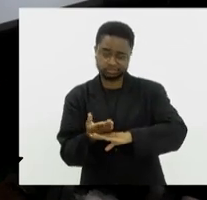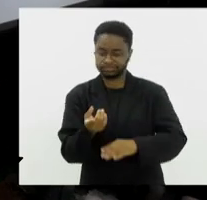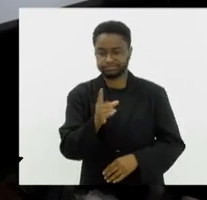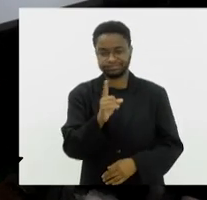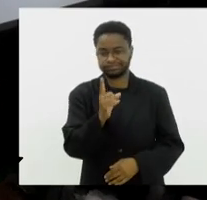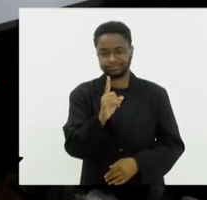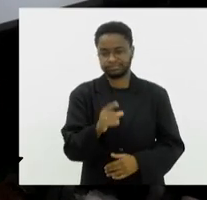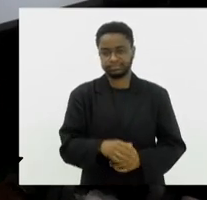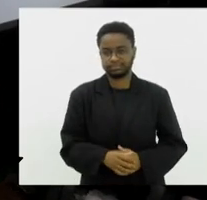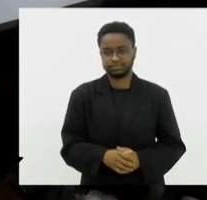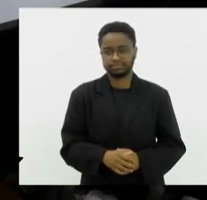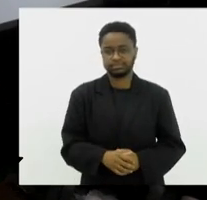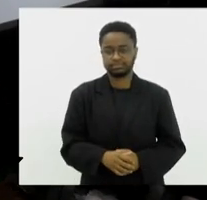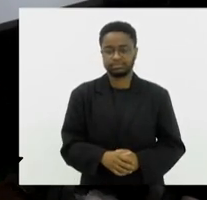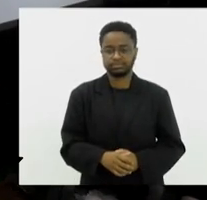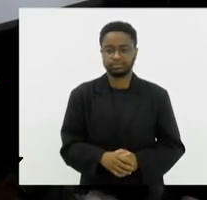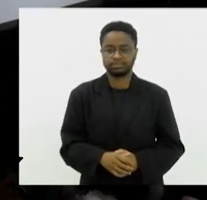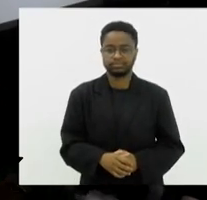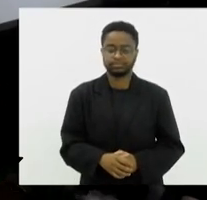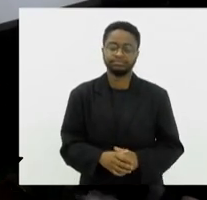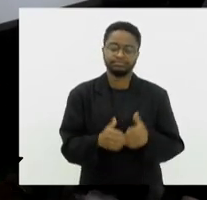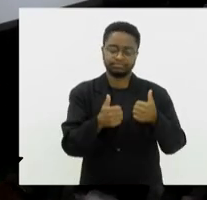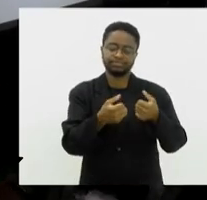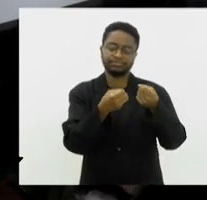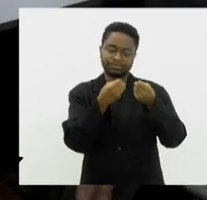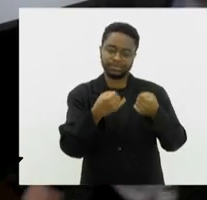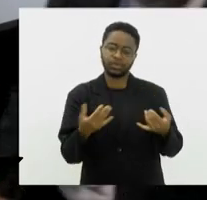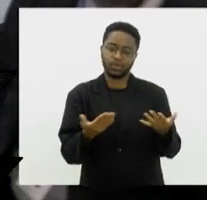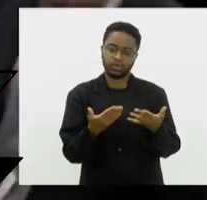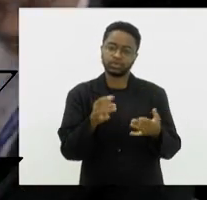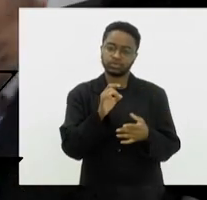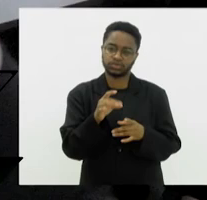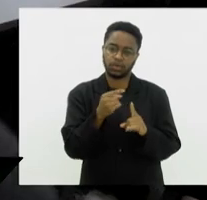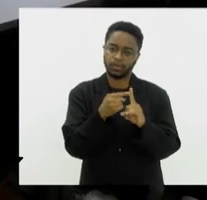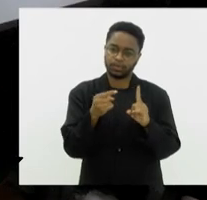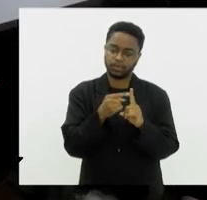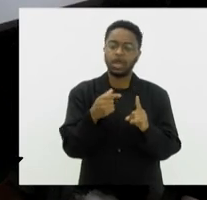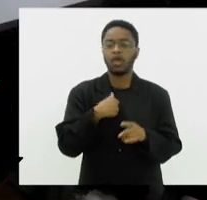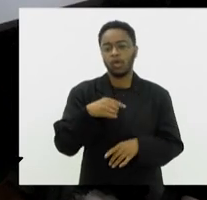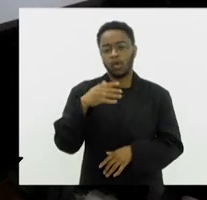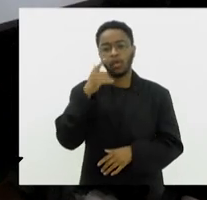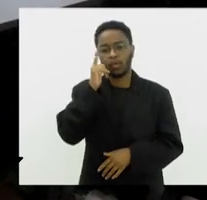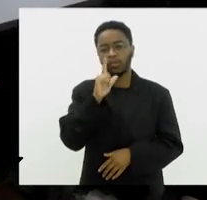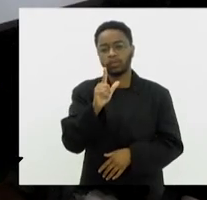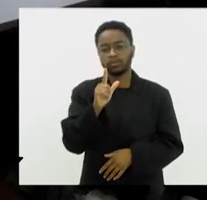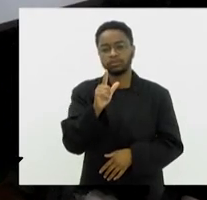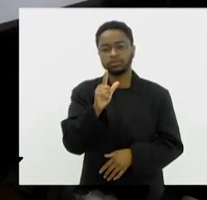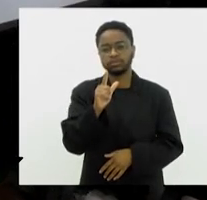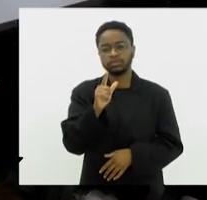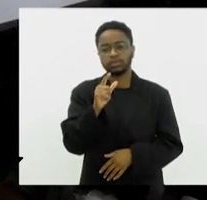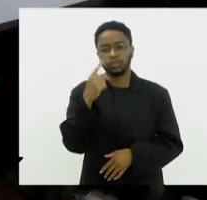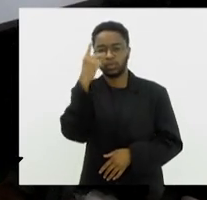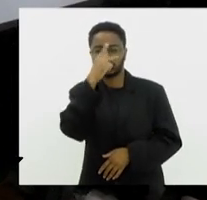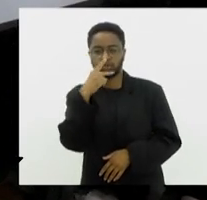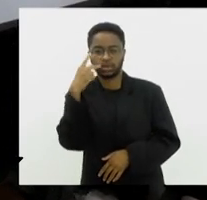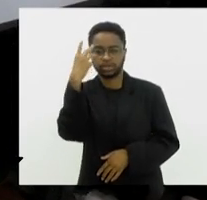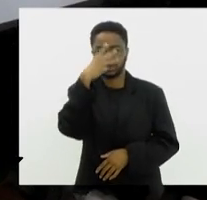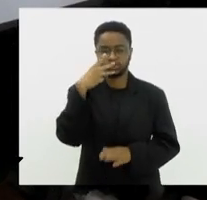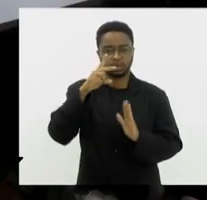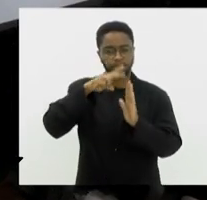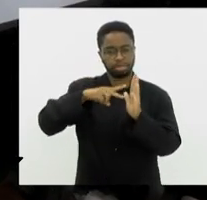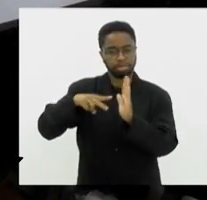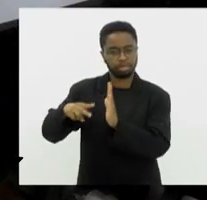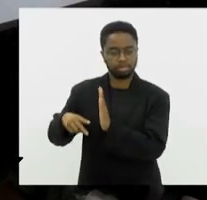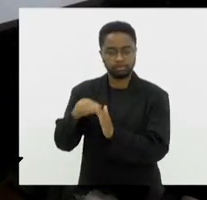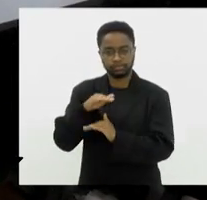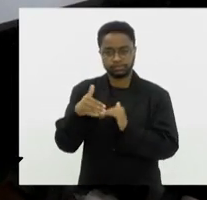Então, estou esclarecido. É emenda parcial. Eu dou conta da pauta em duas a três horas. Apesar de ser o